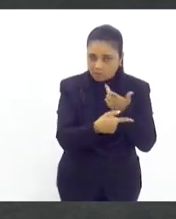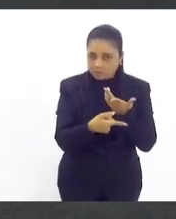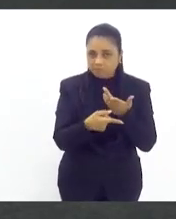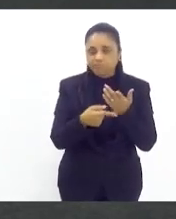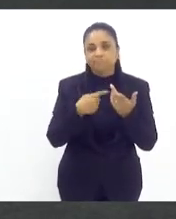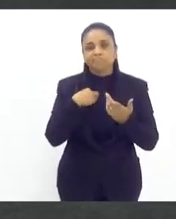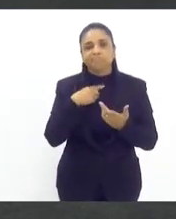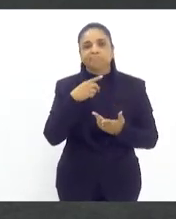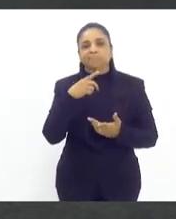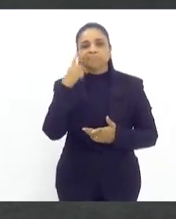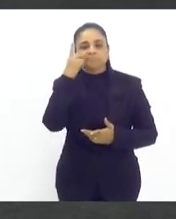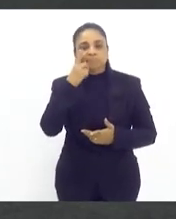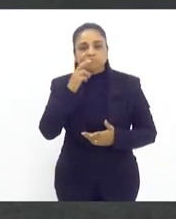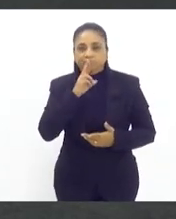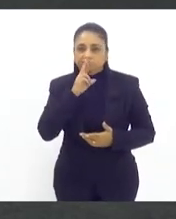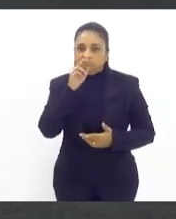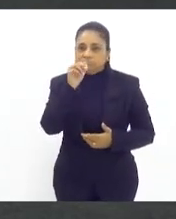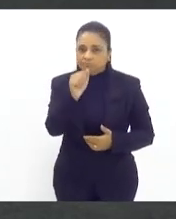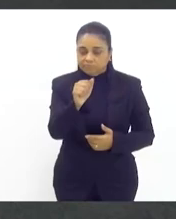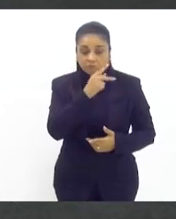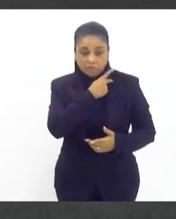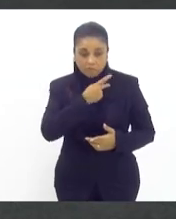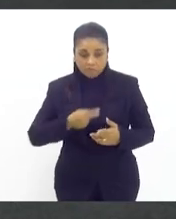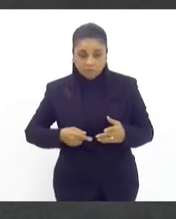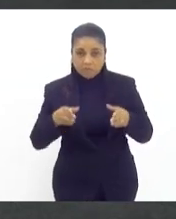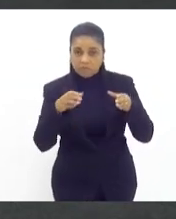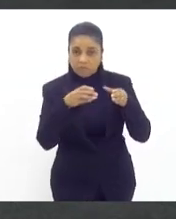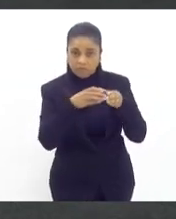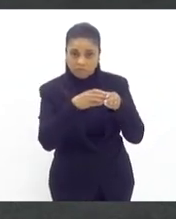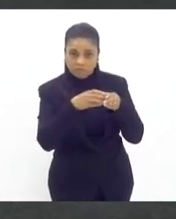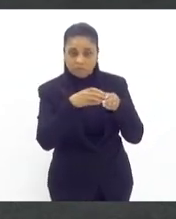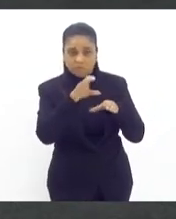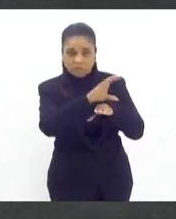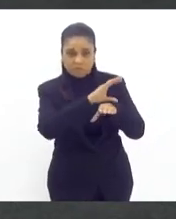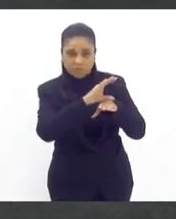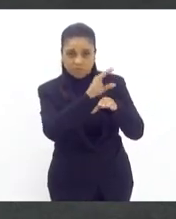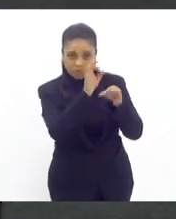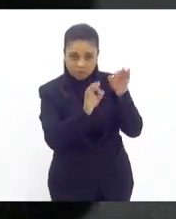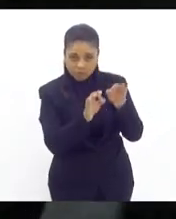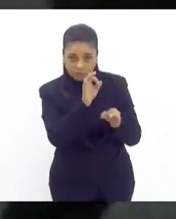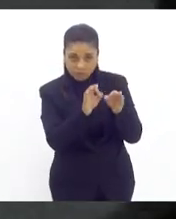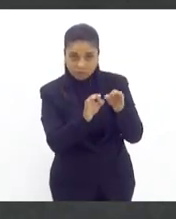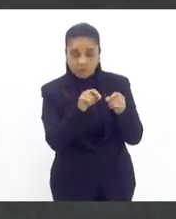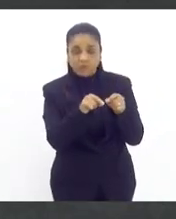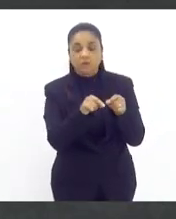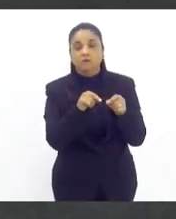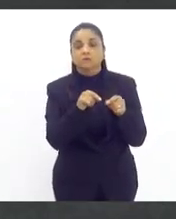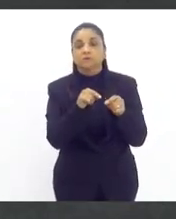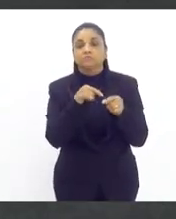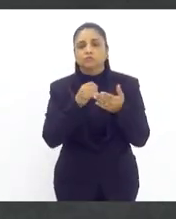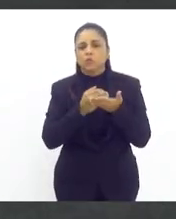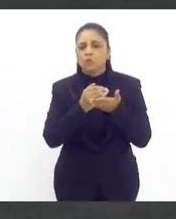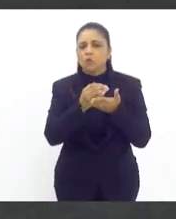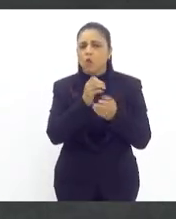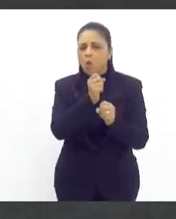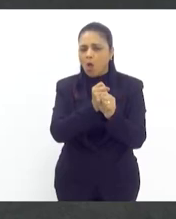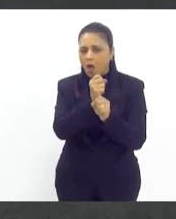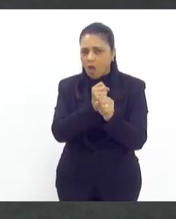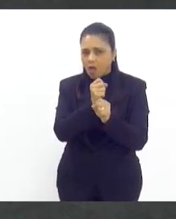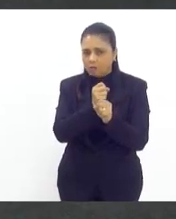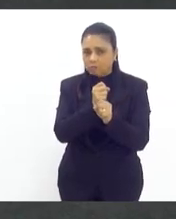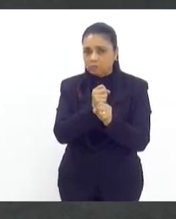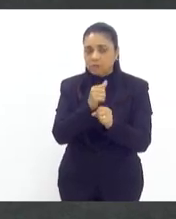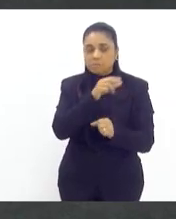queria pedir a vossa excelência enquanto presidente da Comissão de construção e justiça porque no início desse ano uma menina de 15 anos